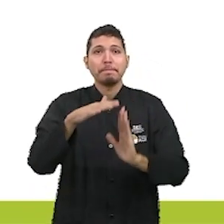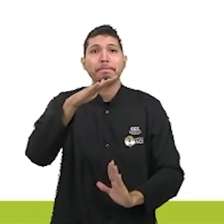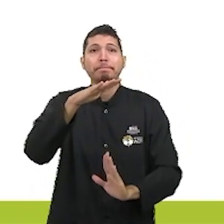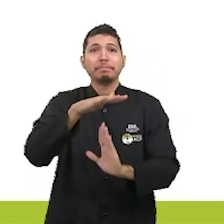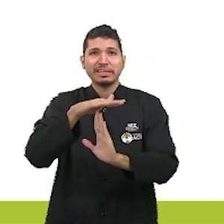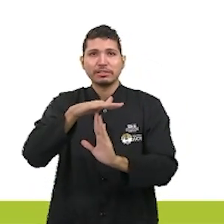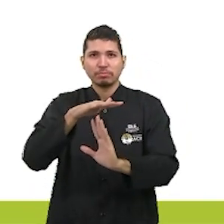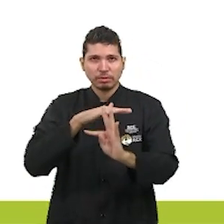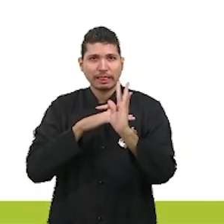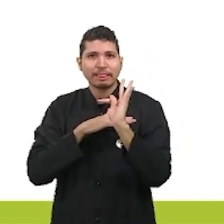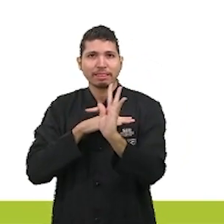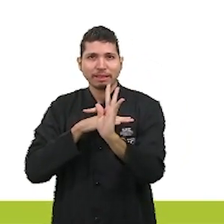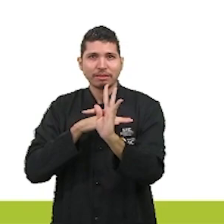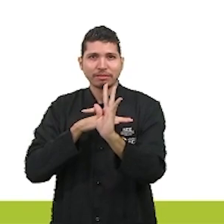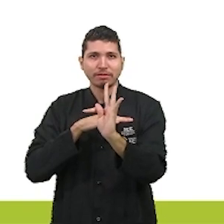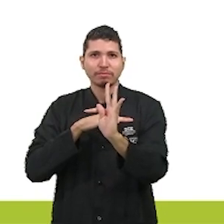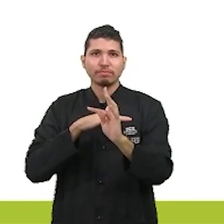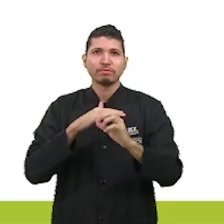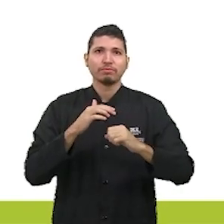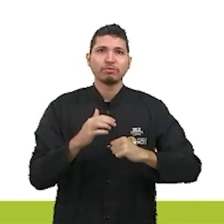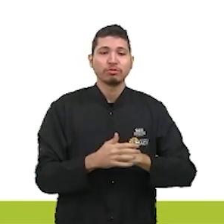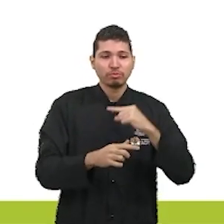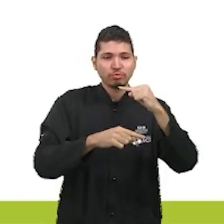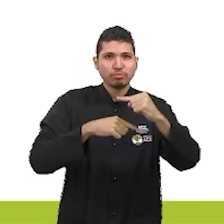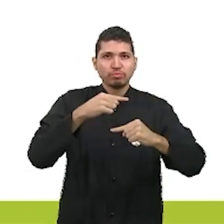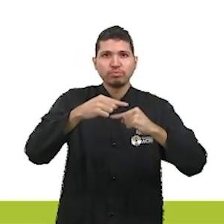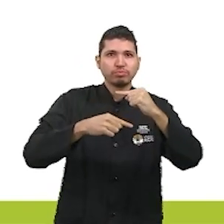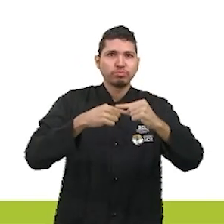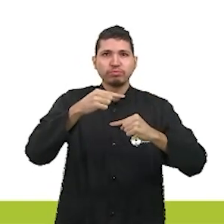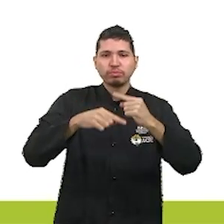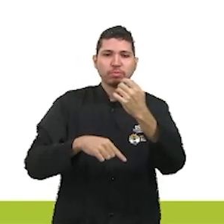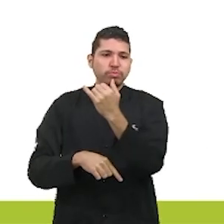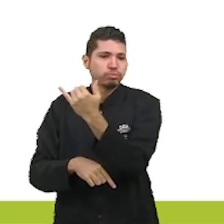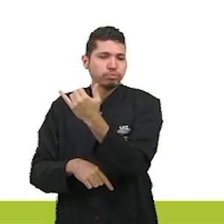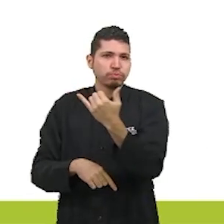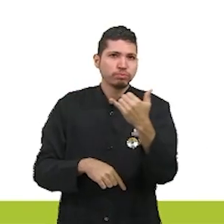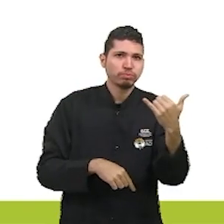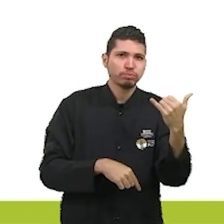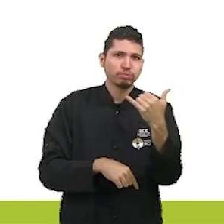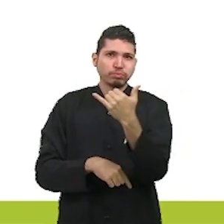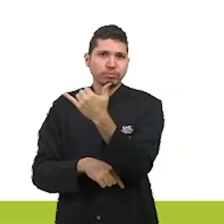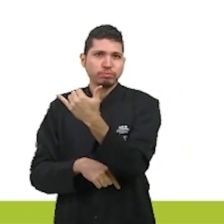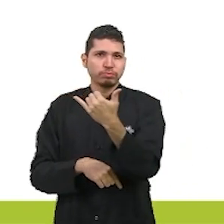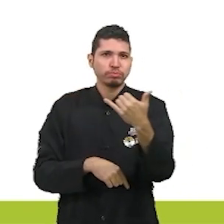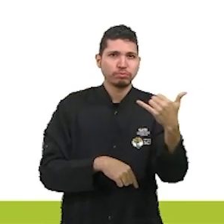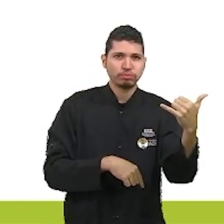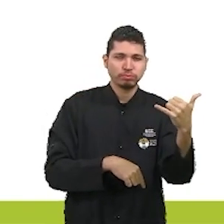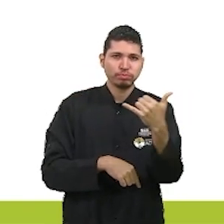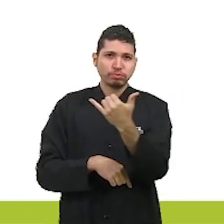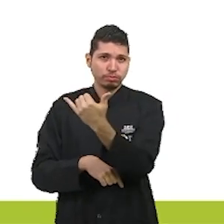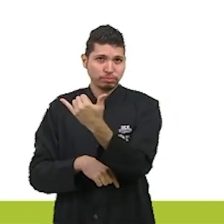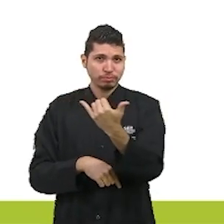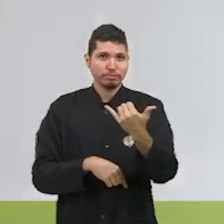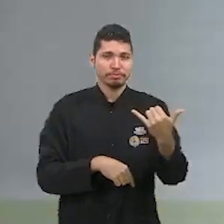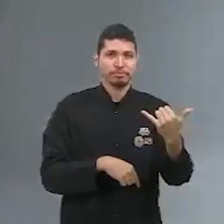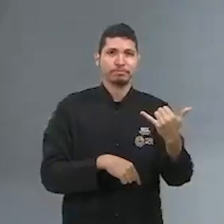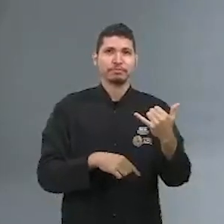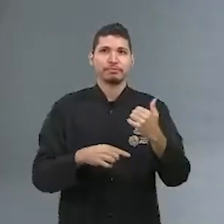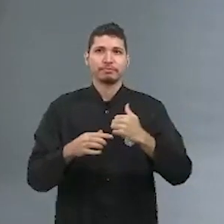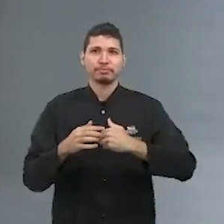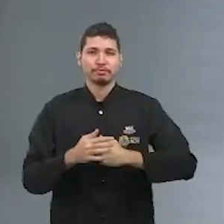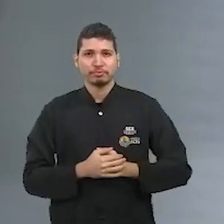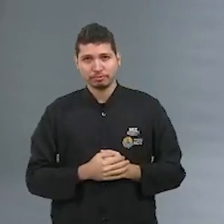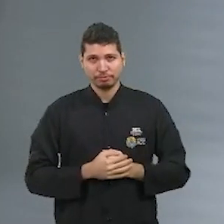né? A tensão máxima que o gerador vai fornecer para o circuito, né? O circuito elétrico, tudo bem? Que é a